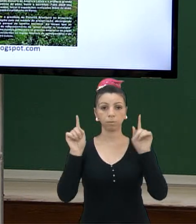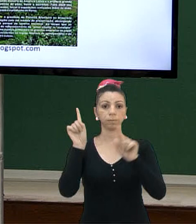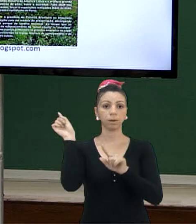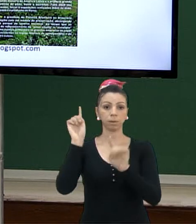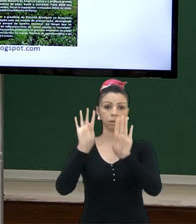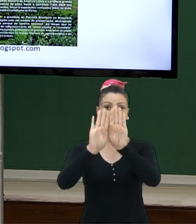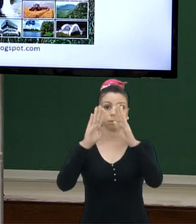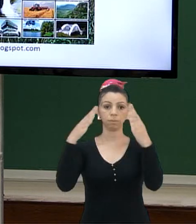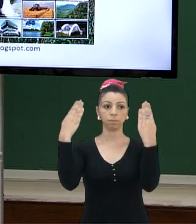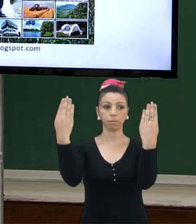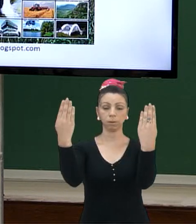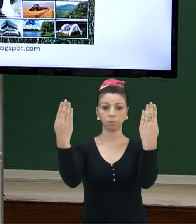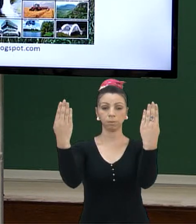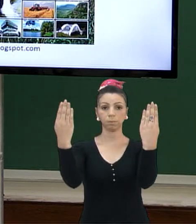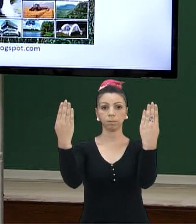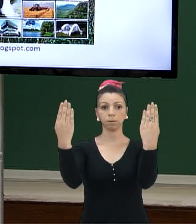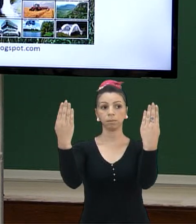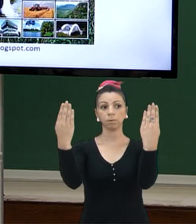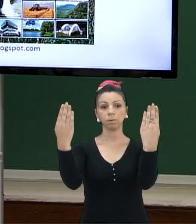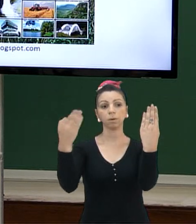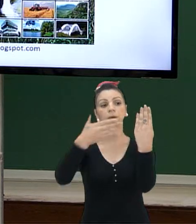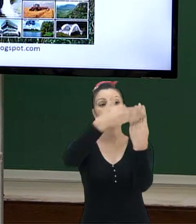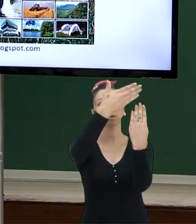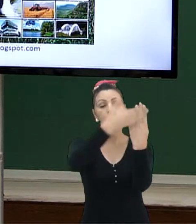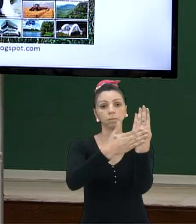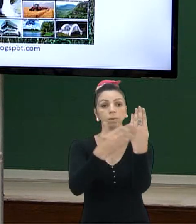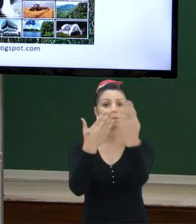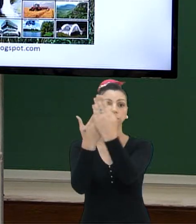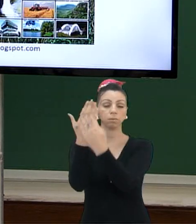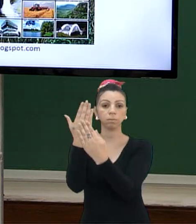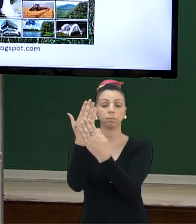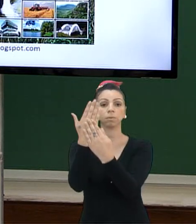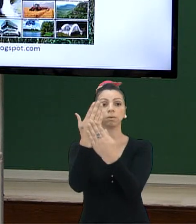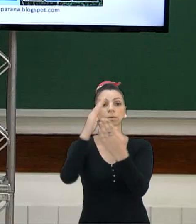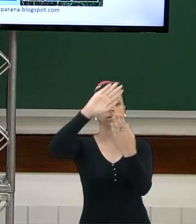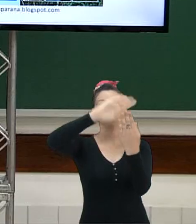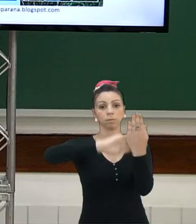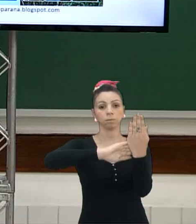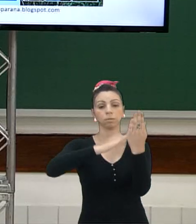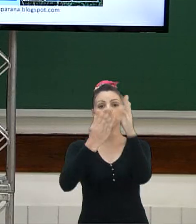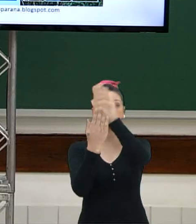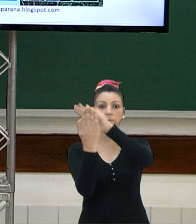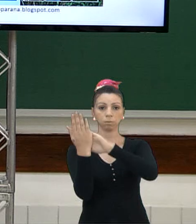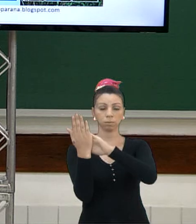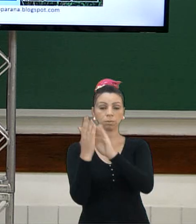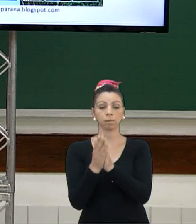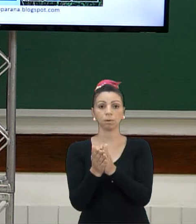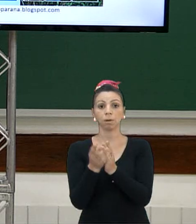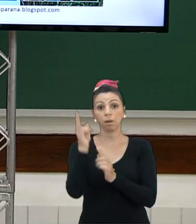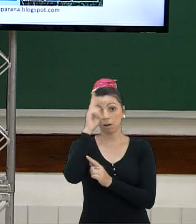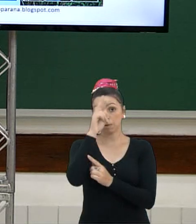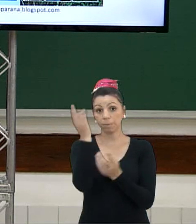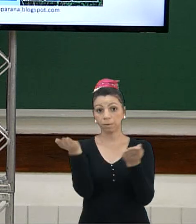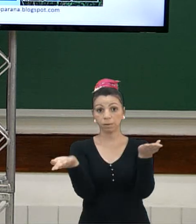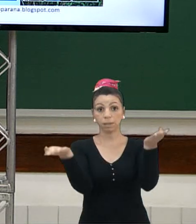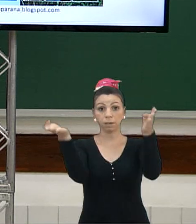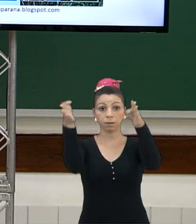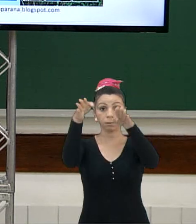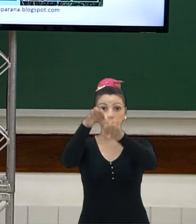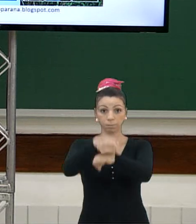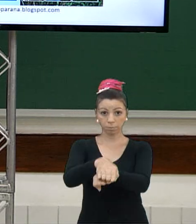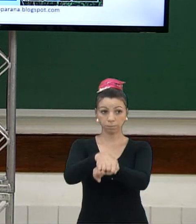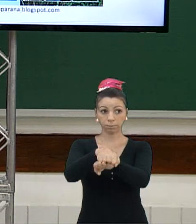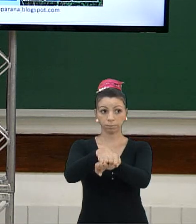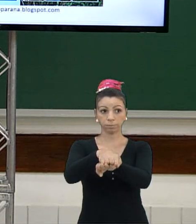aberto, tá? E aqui eu tenho ele a parte de trás, como que ele fica. Lembrando que ele é dobrável, lembra? Mas a gente vai fazer